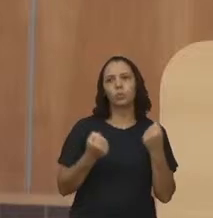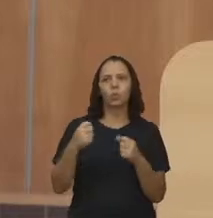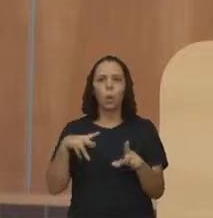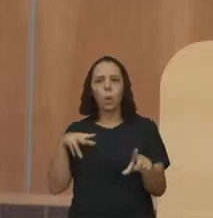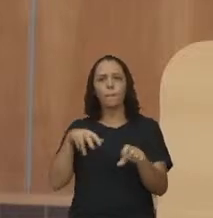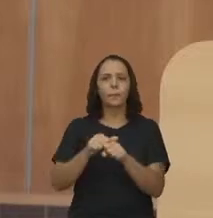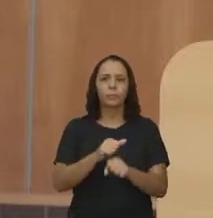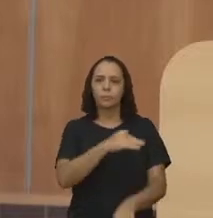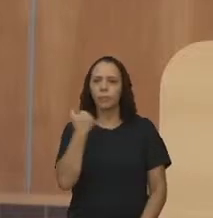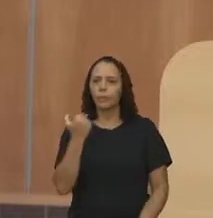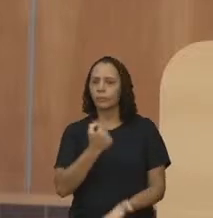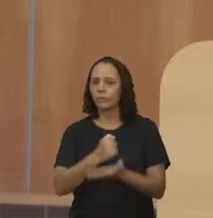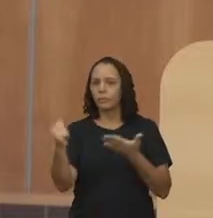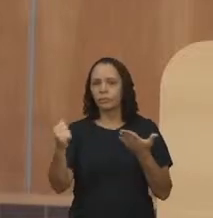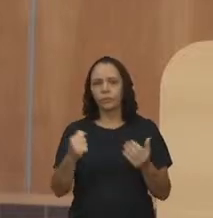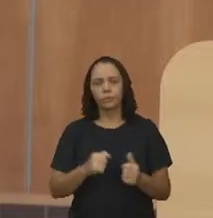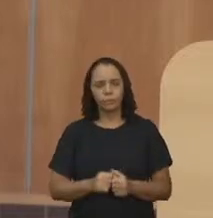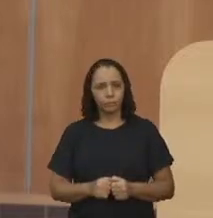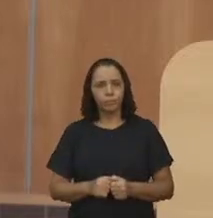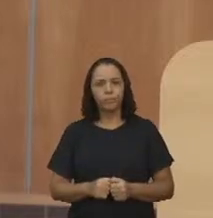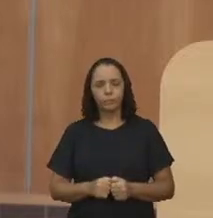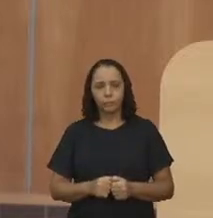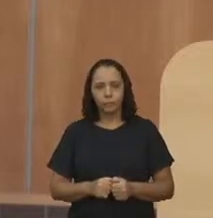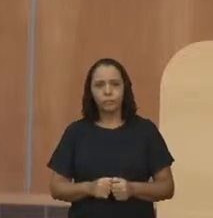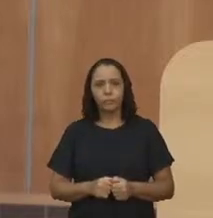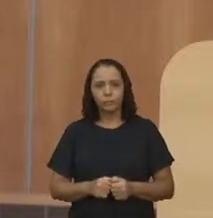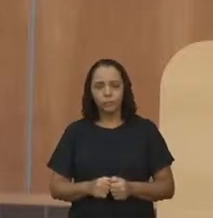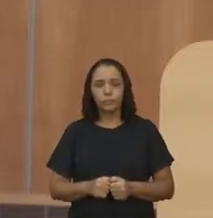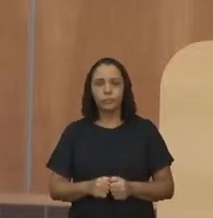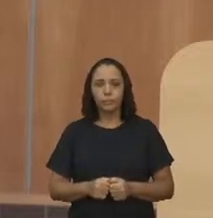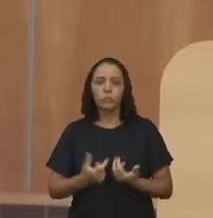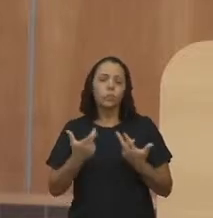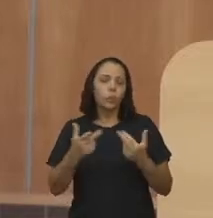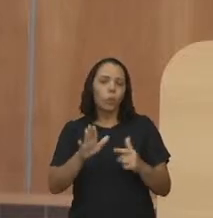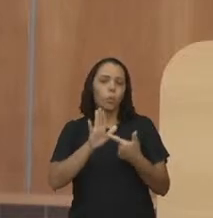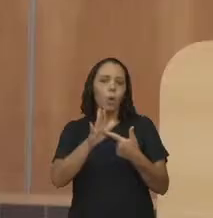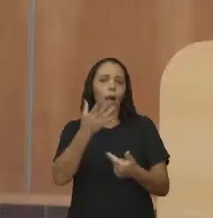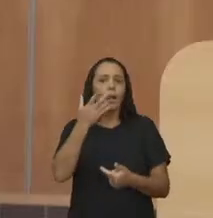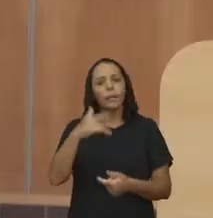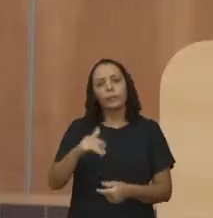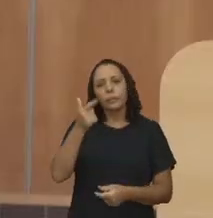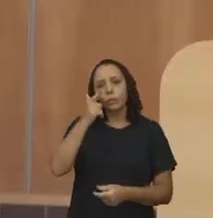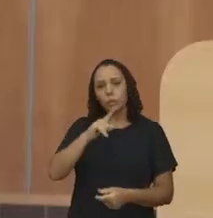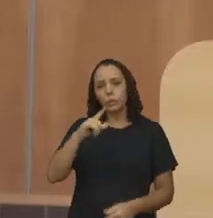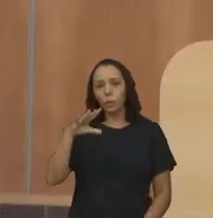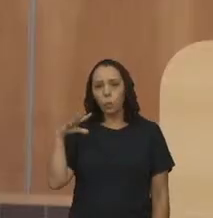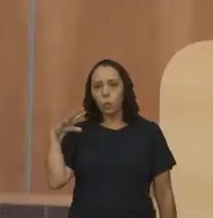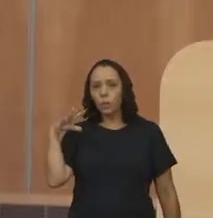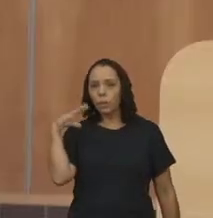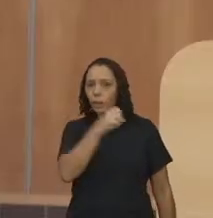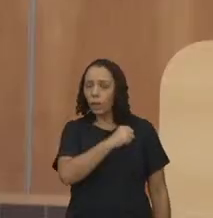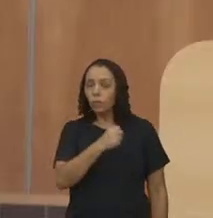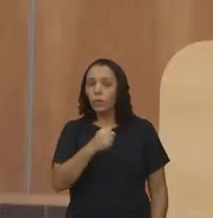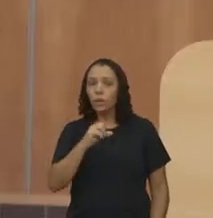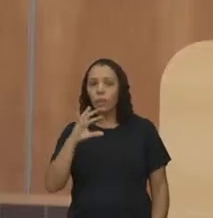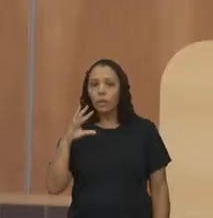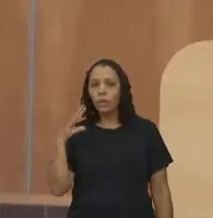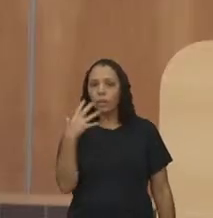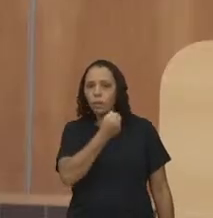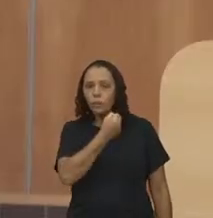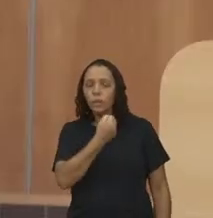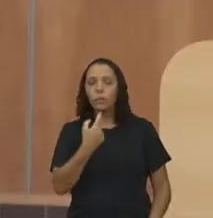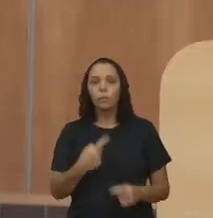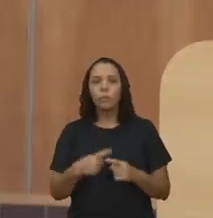dá, como você colocou, uma criança foi salva porque colocou o cinto ali no bebê conforto. Então é isso, o trânsito é respeitar, é amar